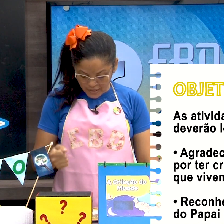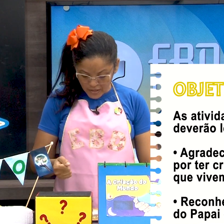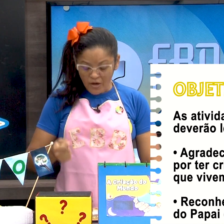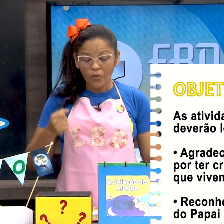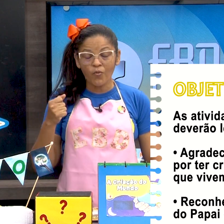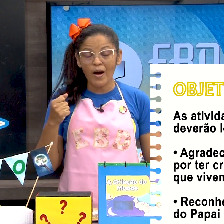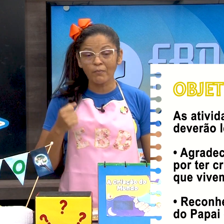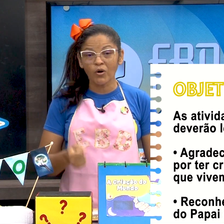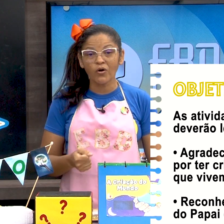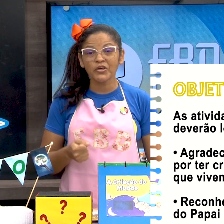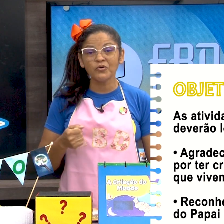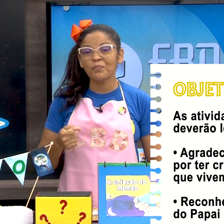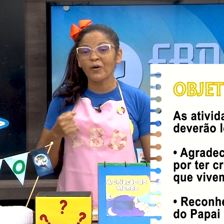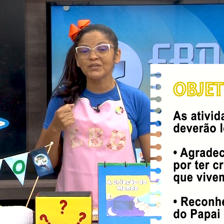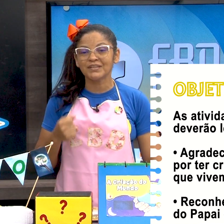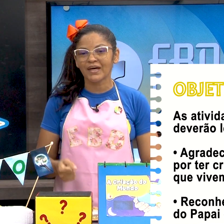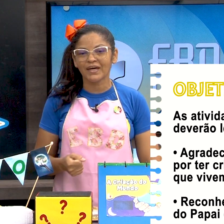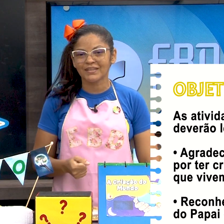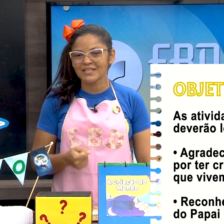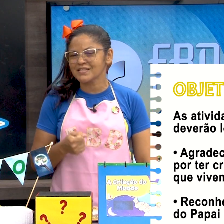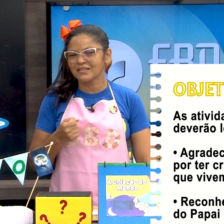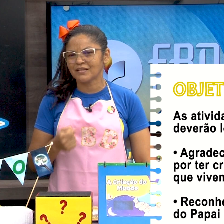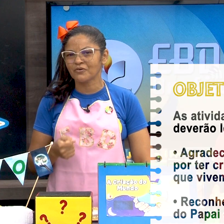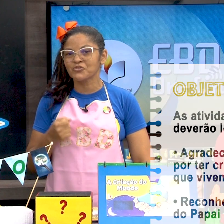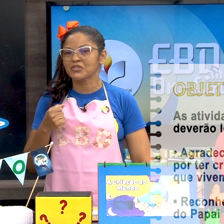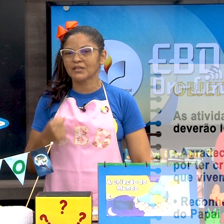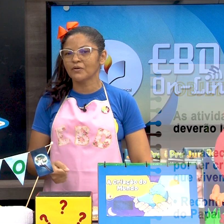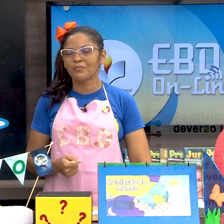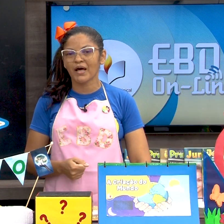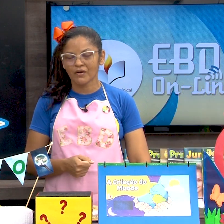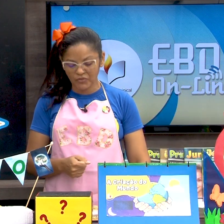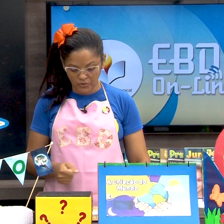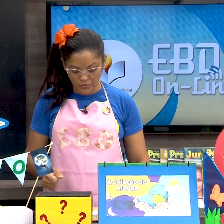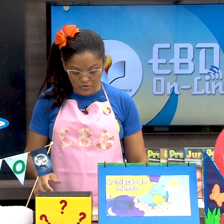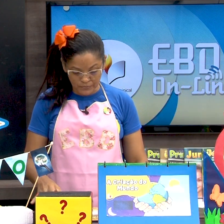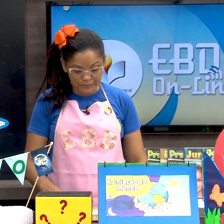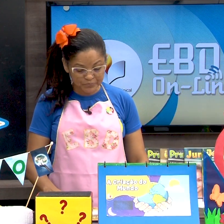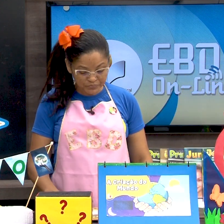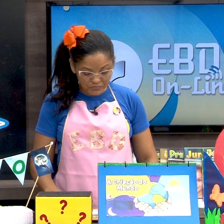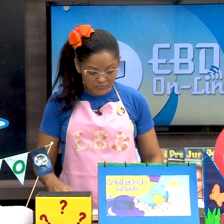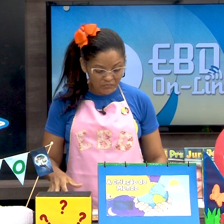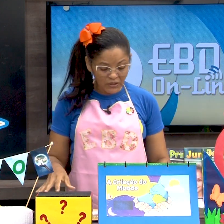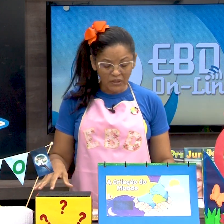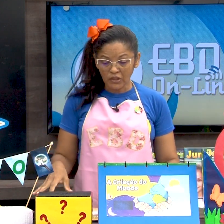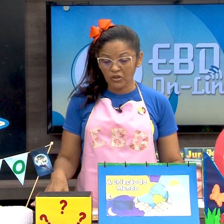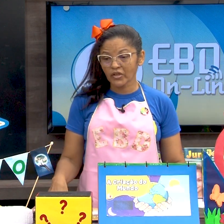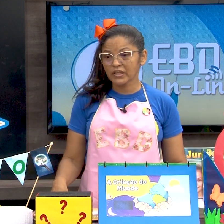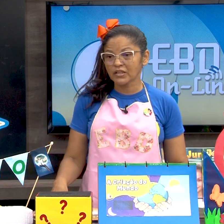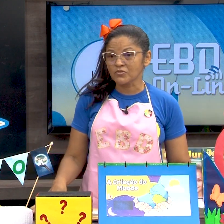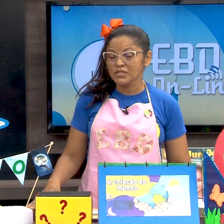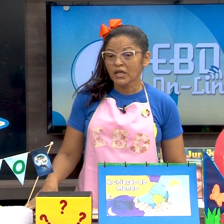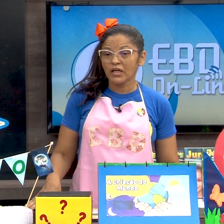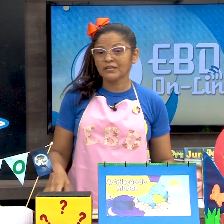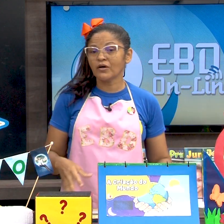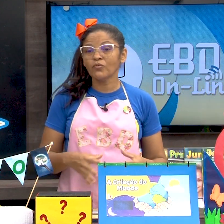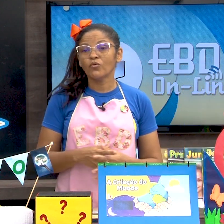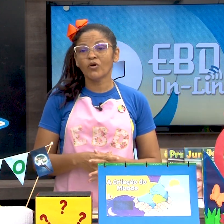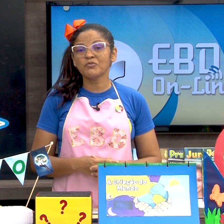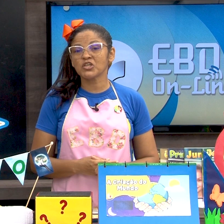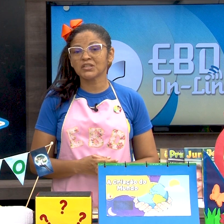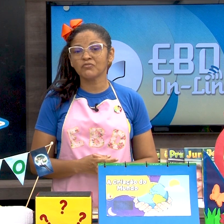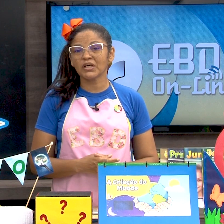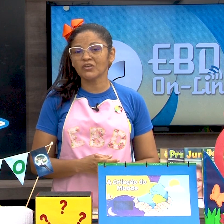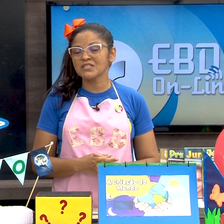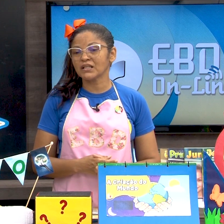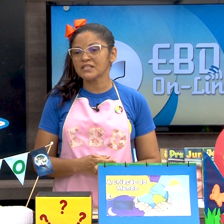reconhecer o Amor e o Poder Desse Deus tão maravilhoso glória a Deus então